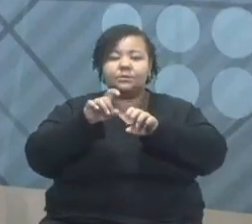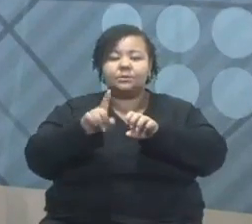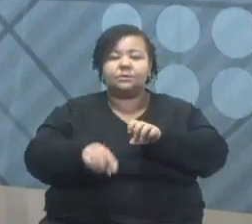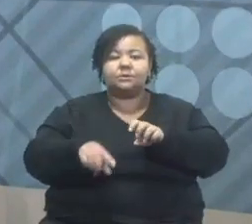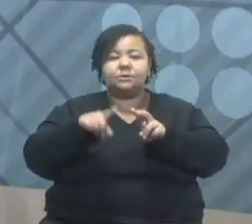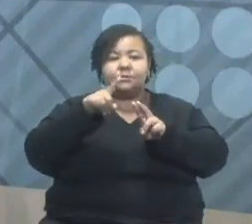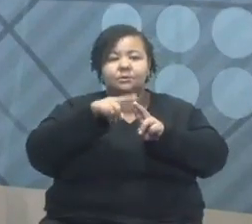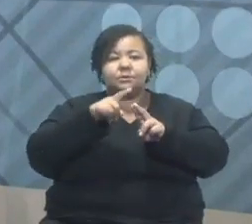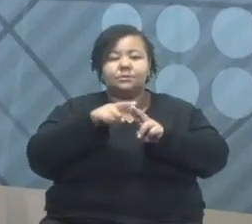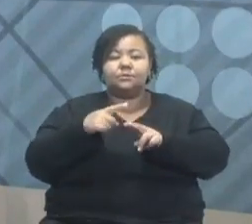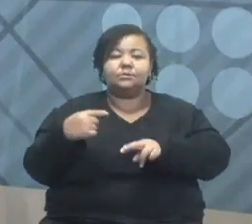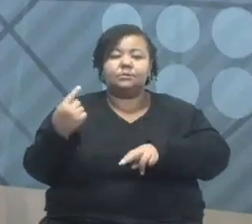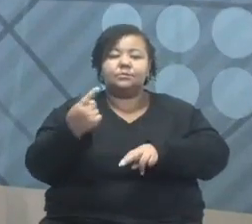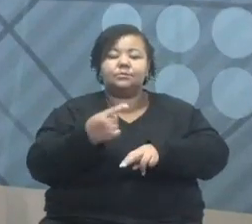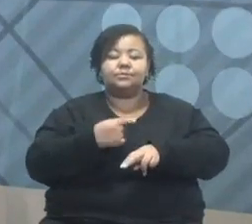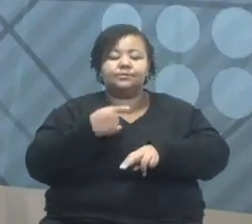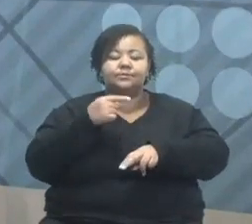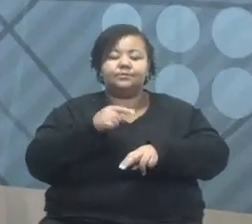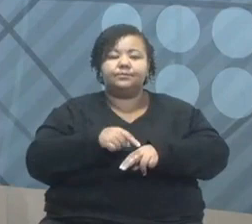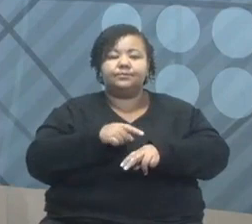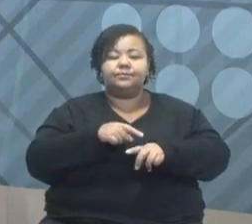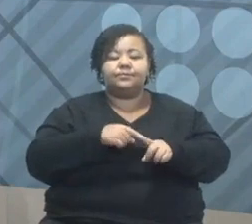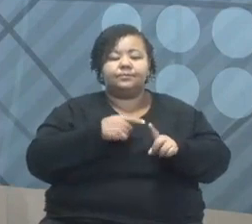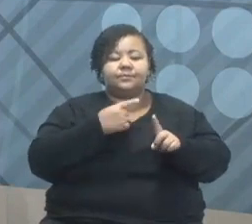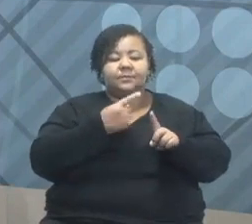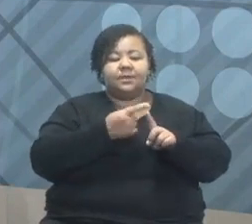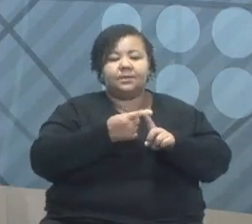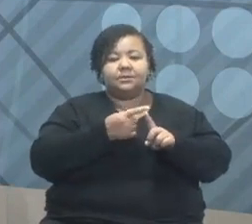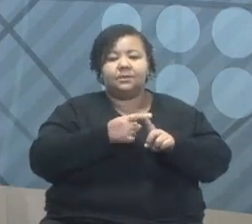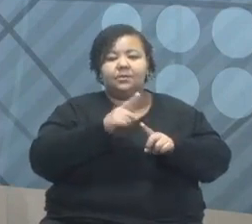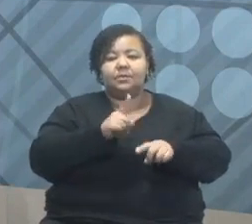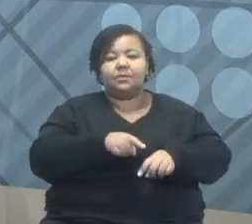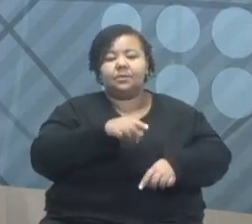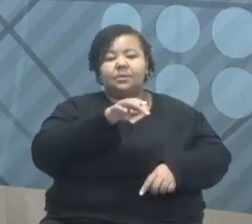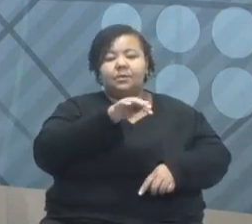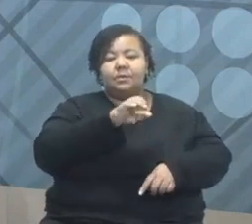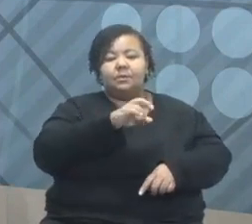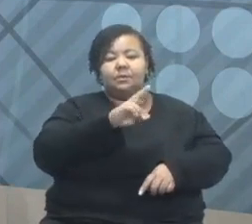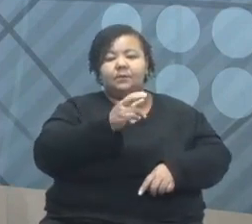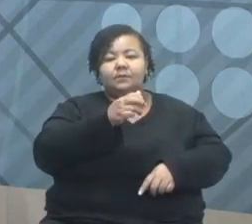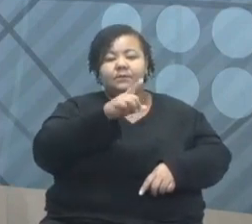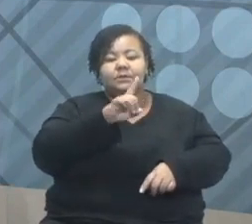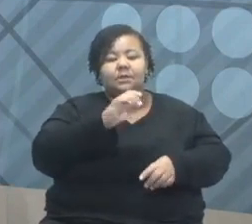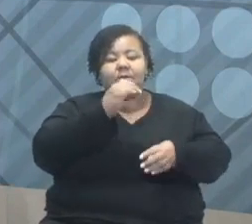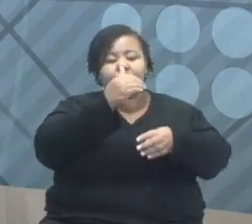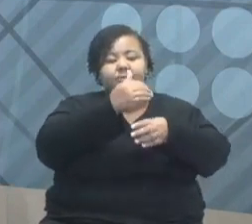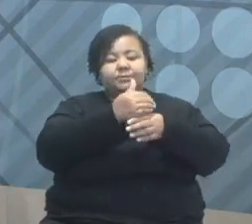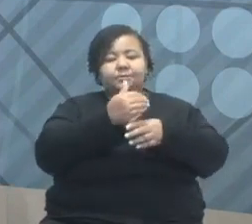vetores, na qual nós temos que a operação de adição ela é fechada no nosso conjunto